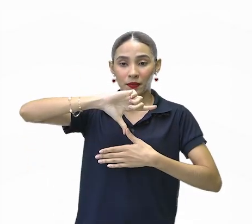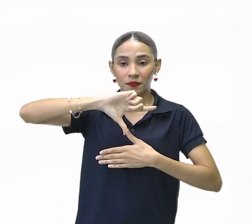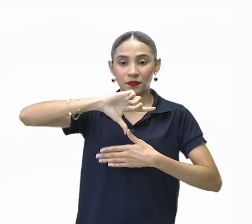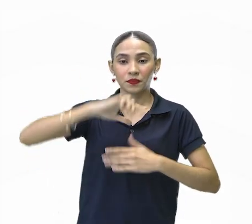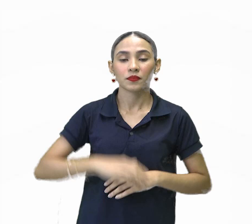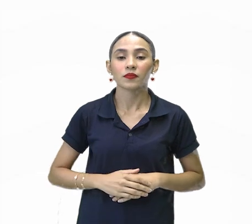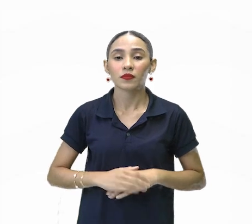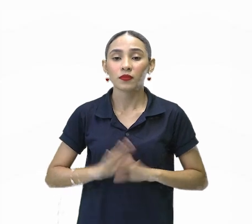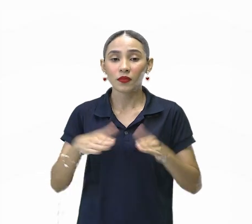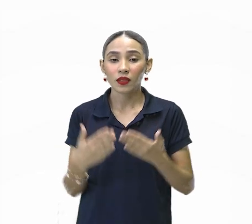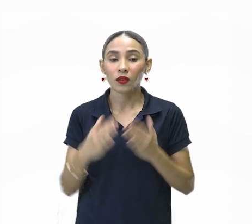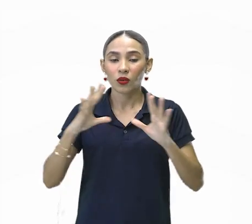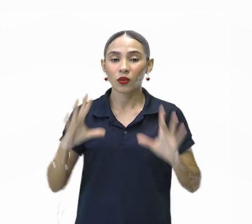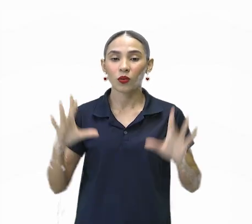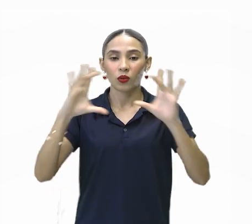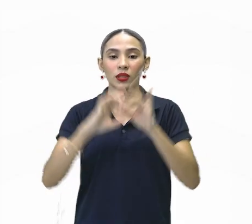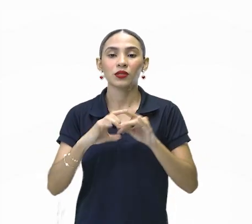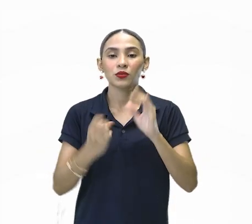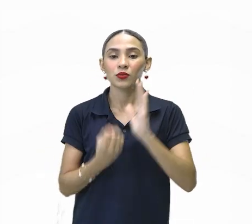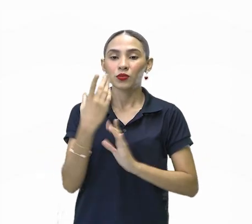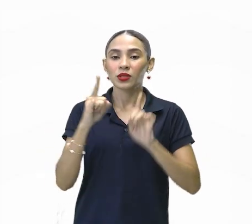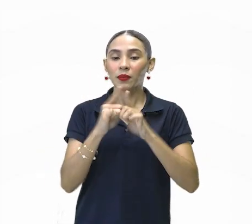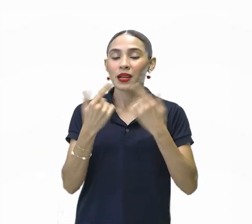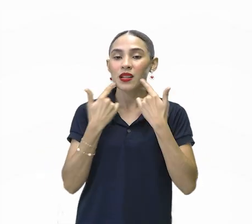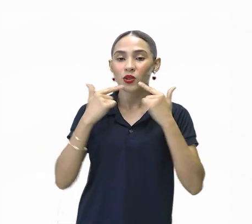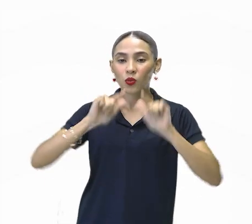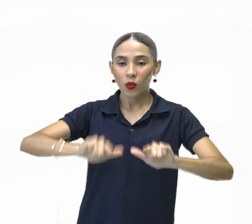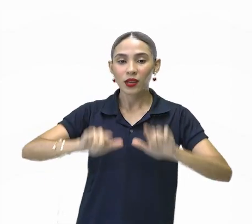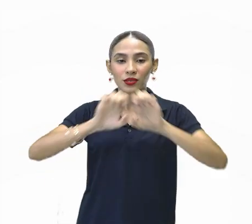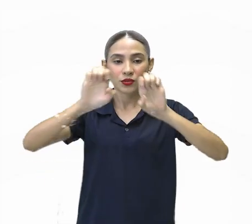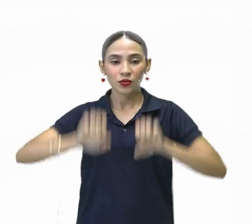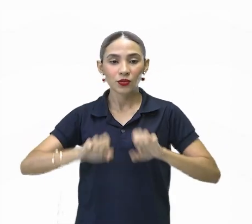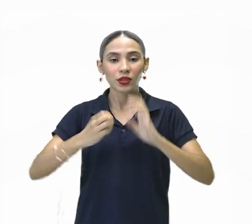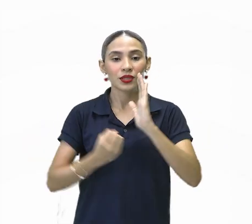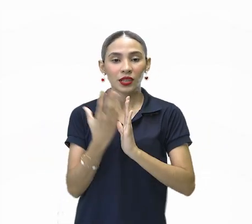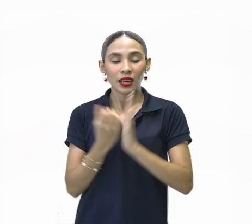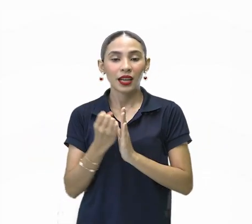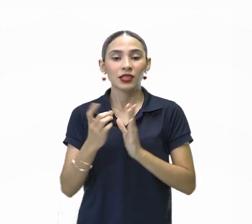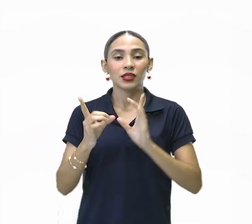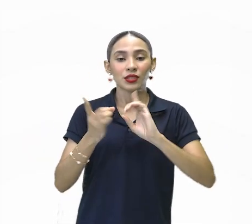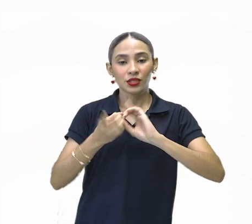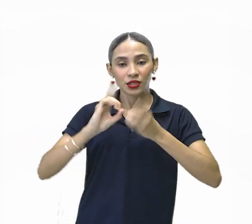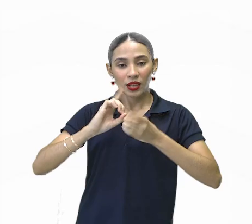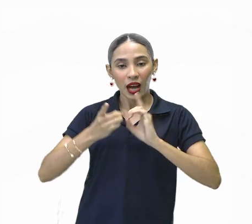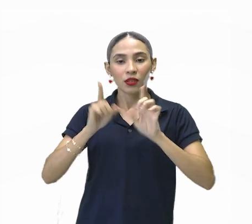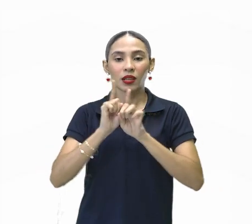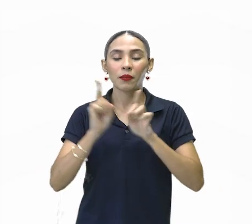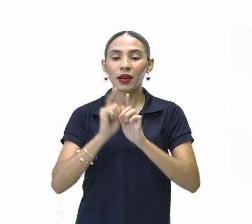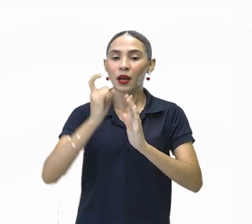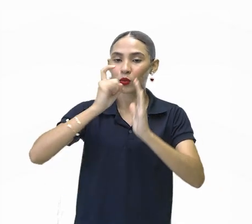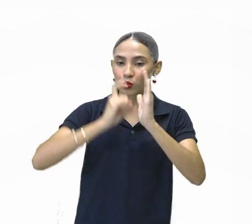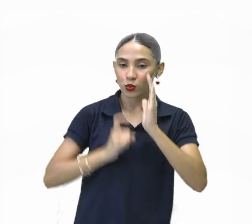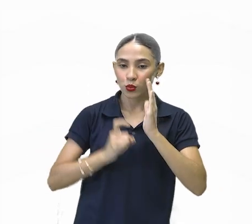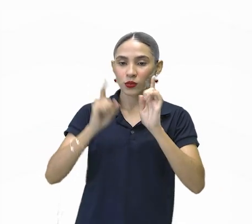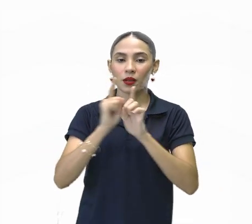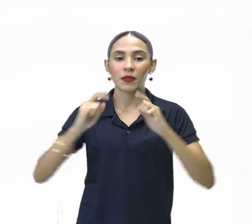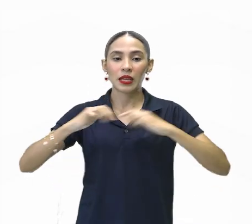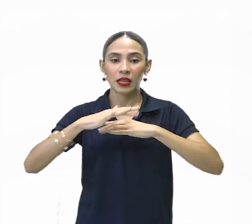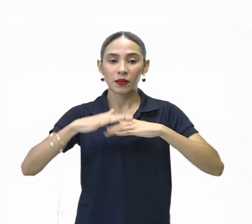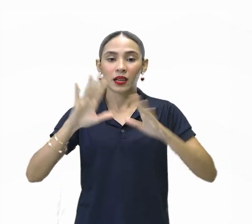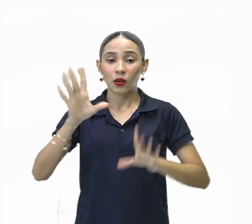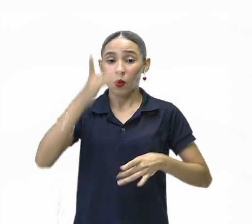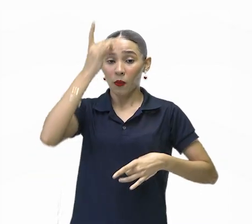Latina. É nesse contexto que surgem linguagens estéticas geradas de diálogos como o grafite urbano, que